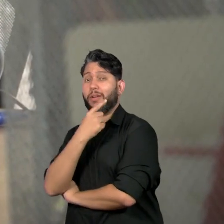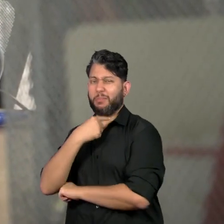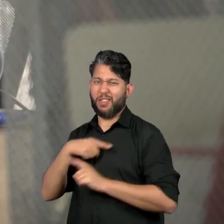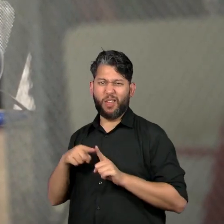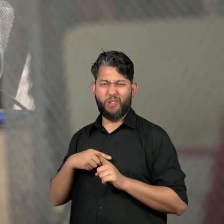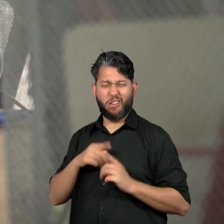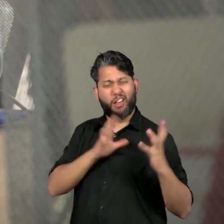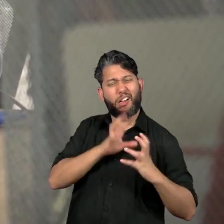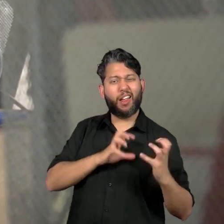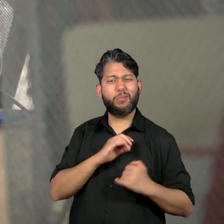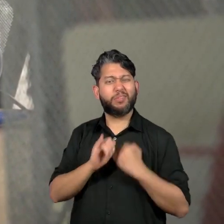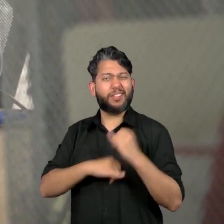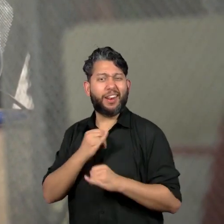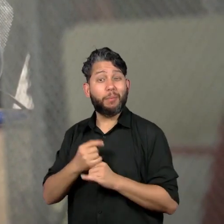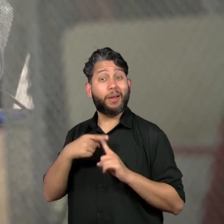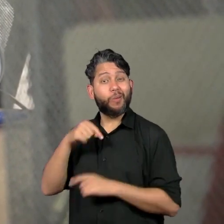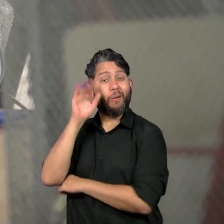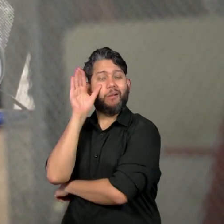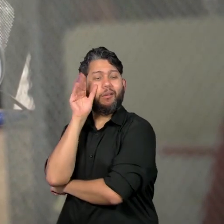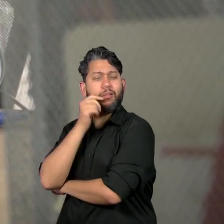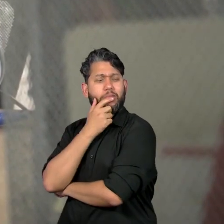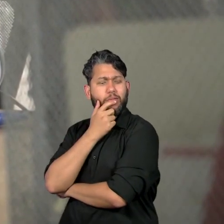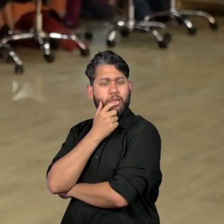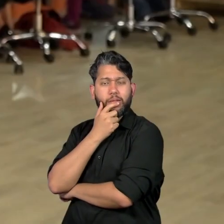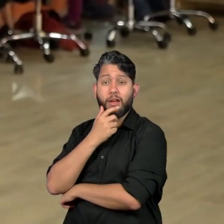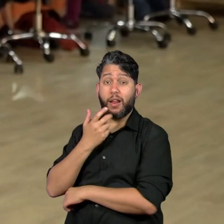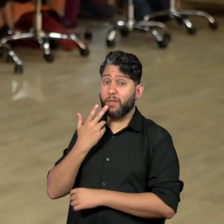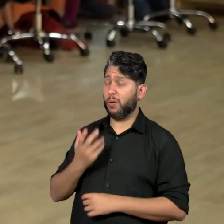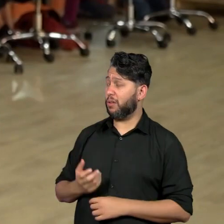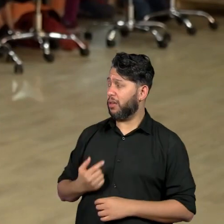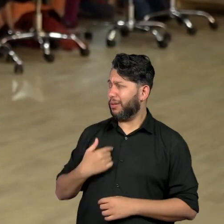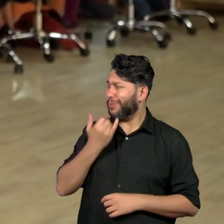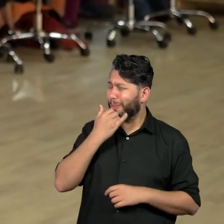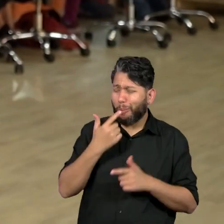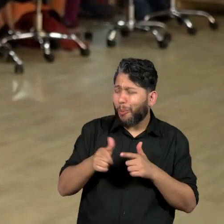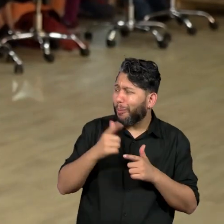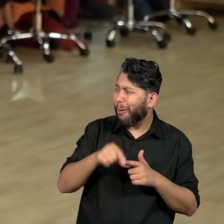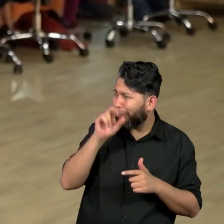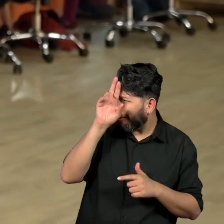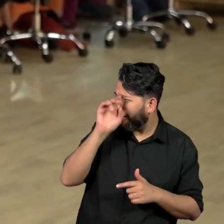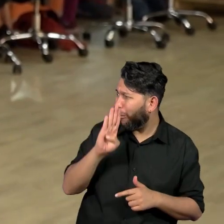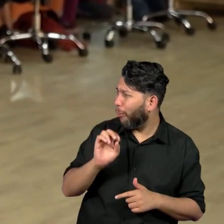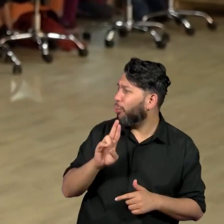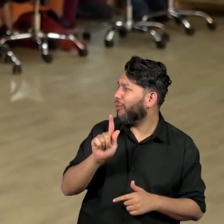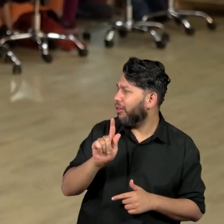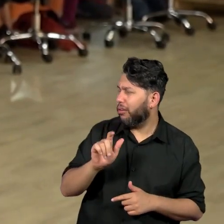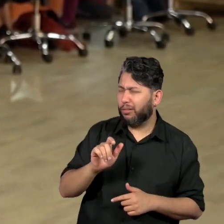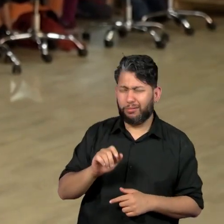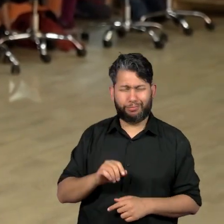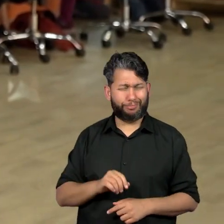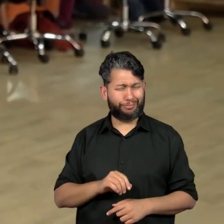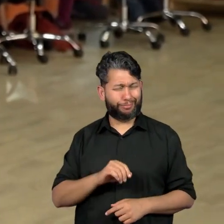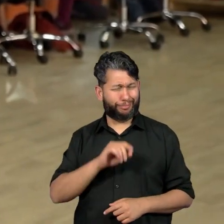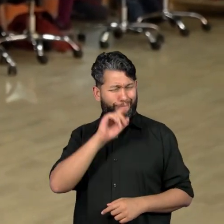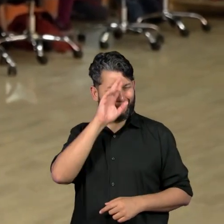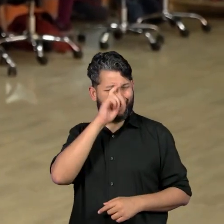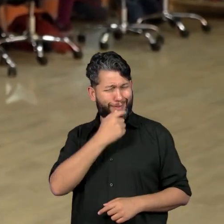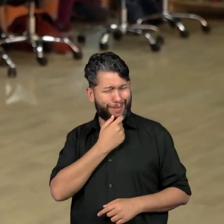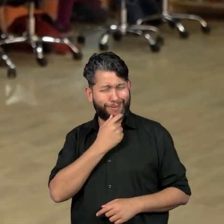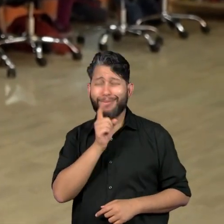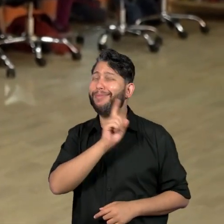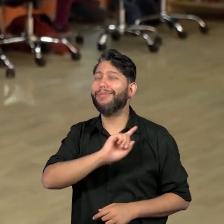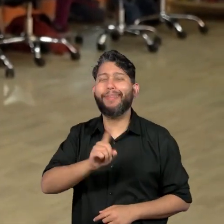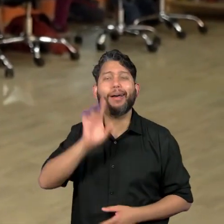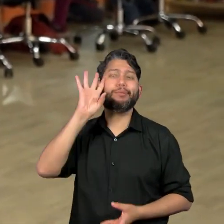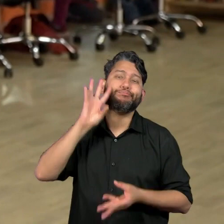eu comecei curiosa, né? Fiquei olhando, ela, eu tô resolvendo bug. E eu, o que é isso, bug? Aí fui pesquisar, fui olhando o que